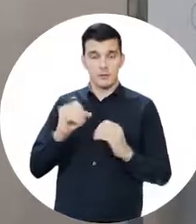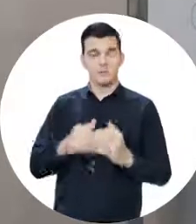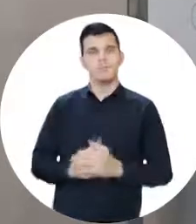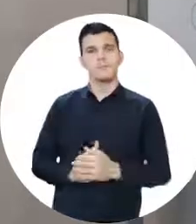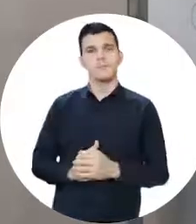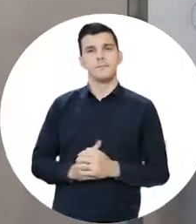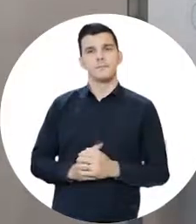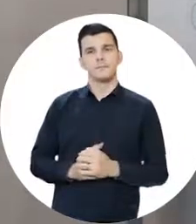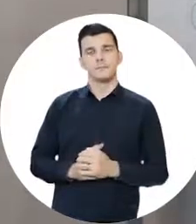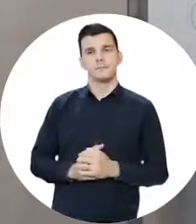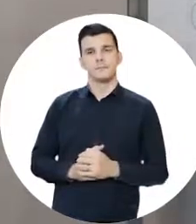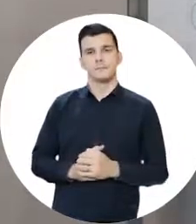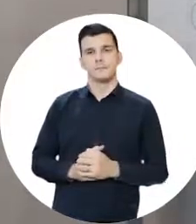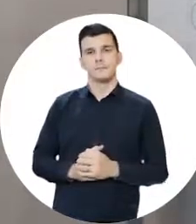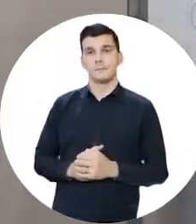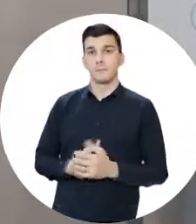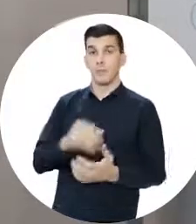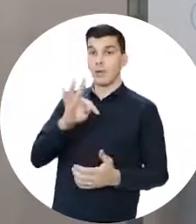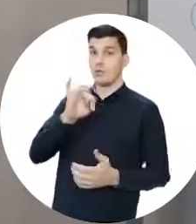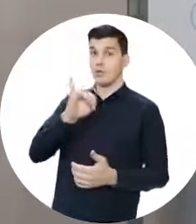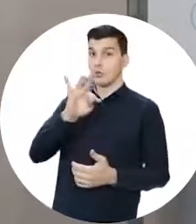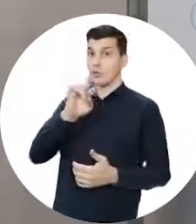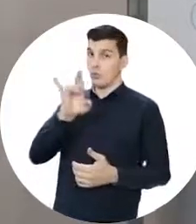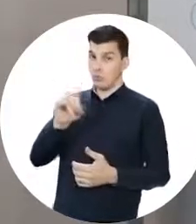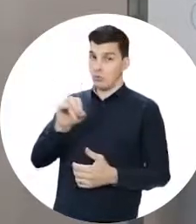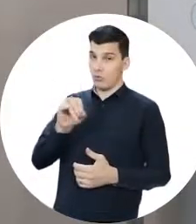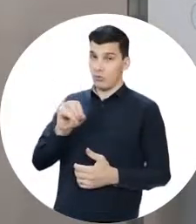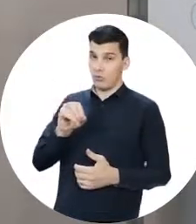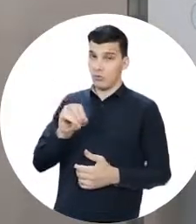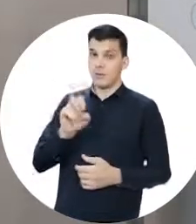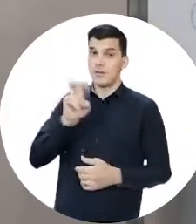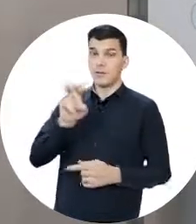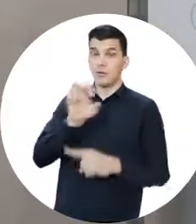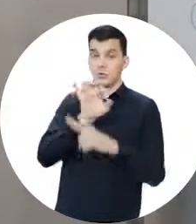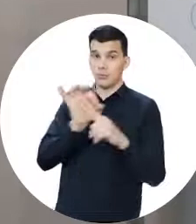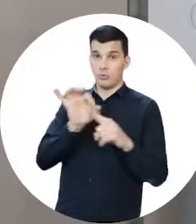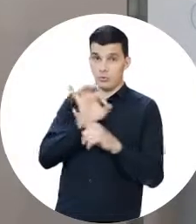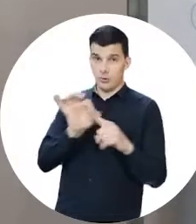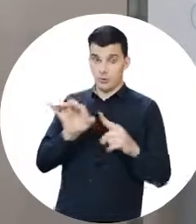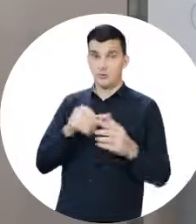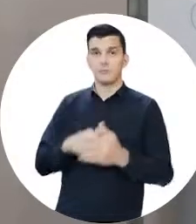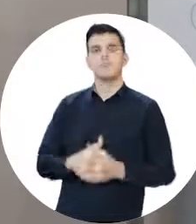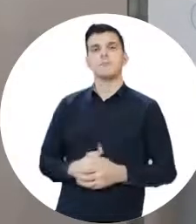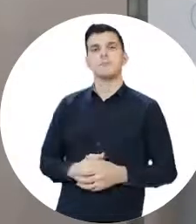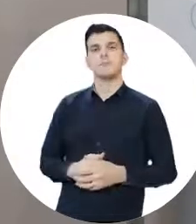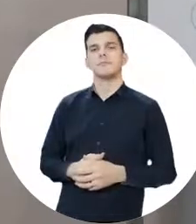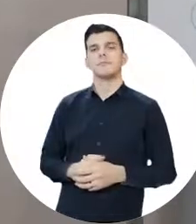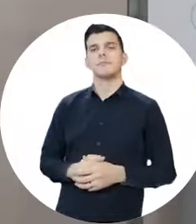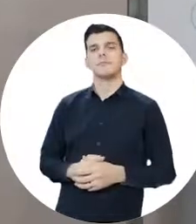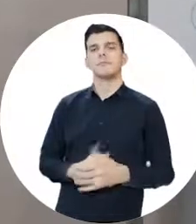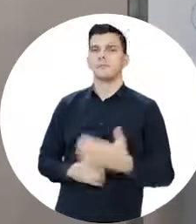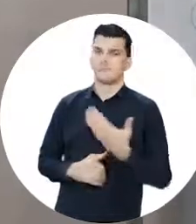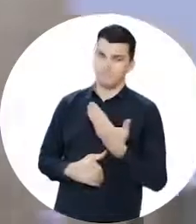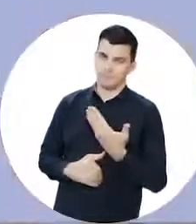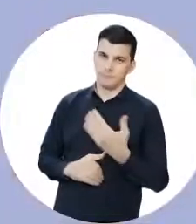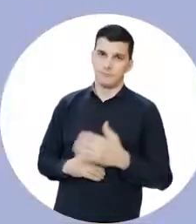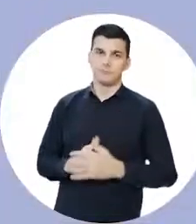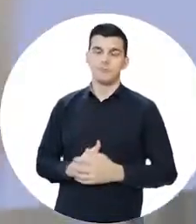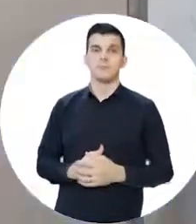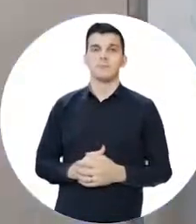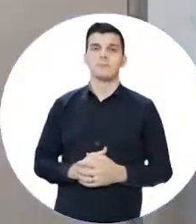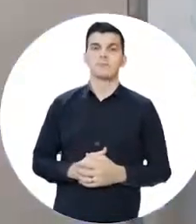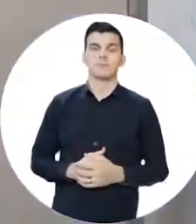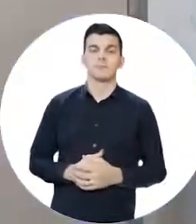zero aqui. O título aqui vai ser 5% volume de soluto por volume de solução.